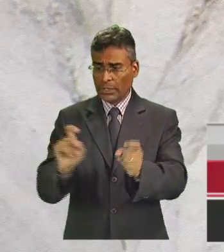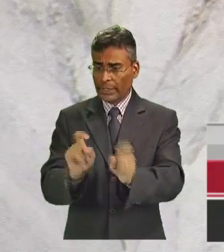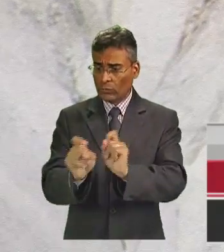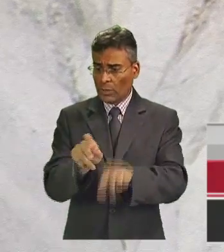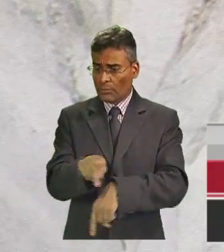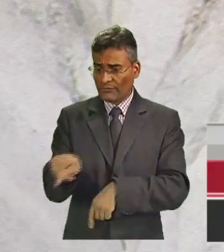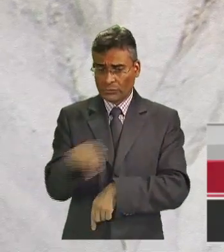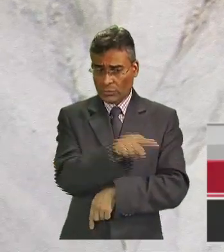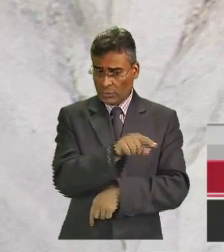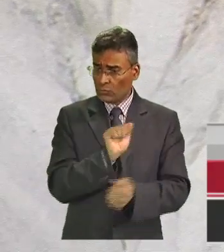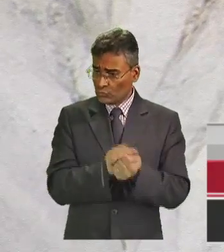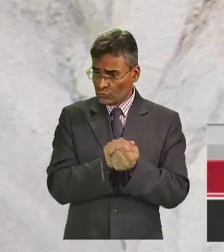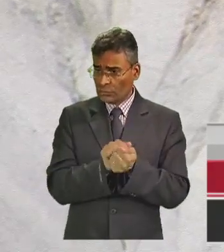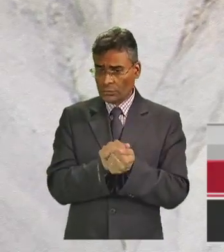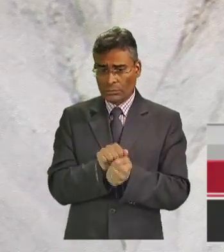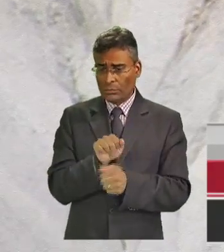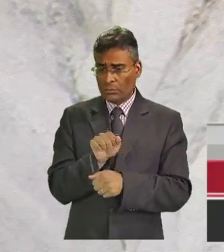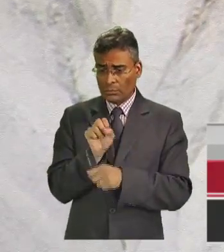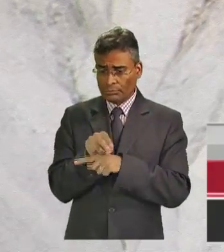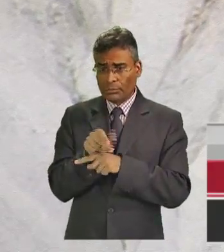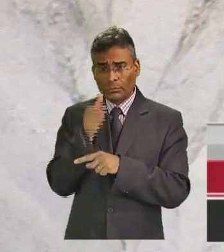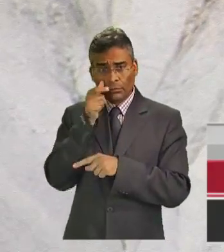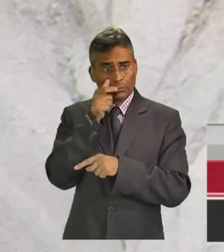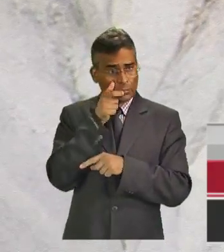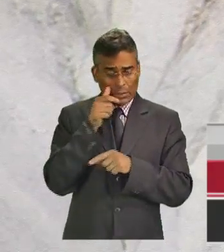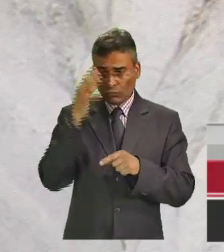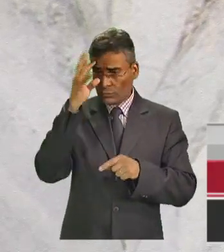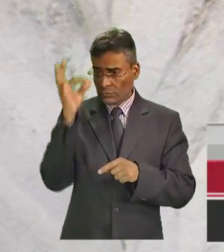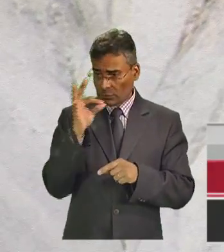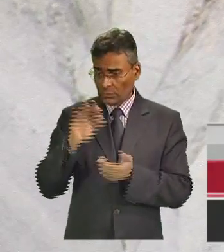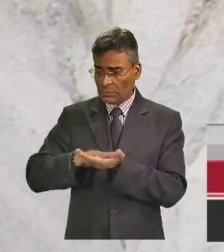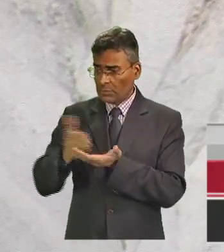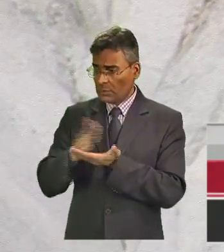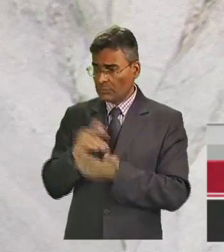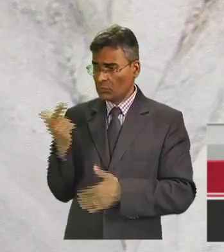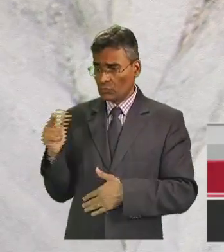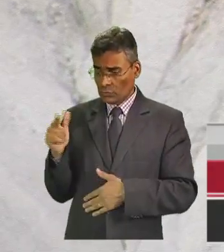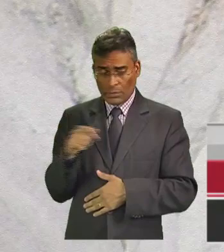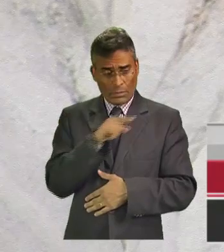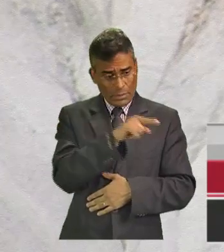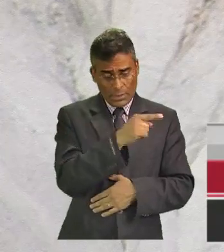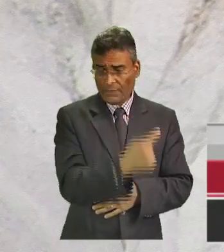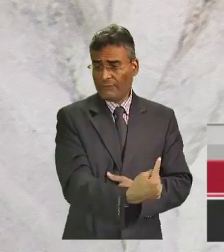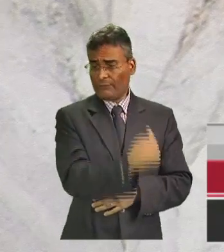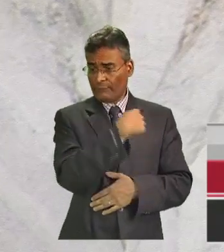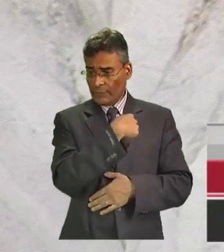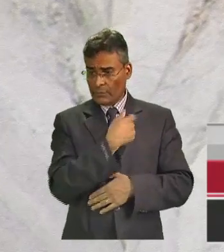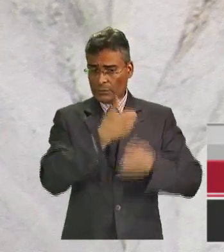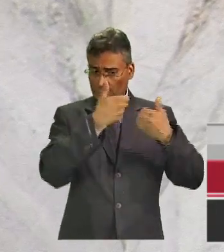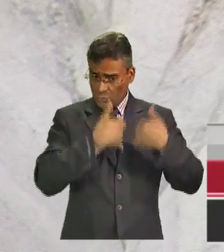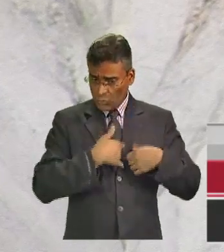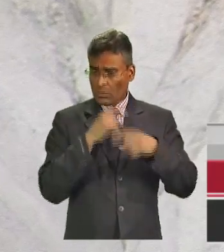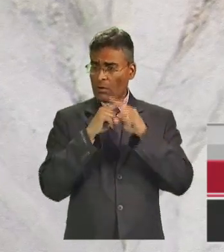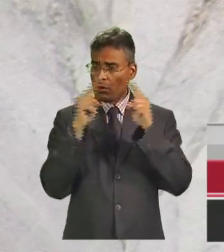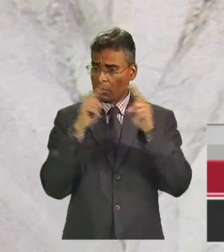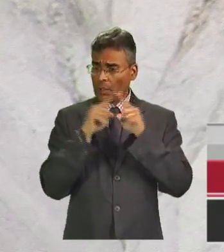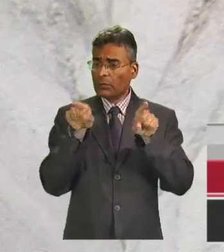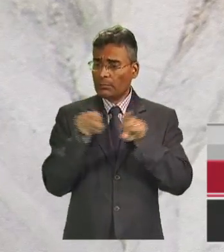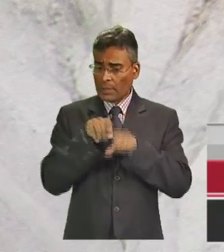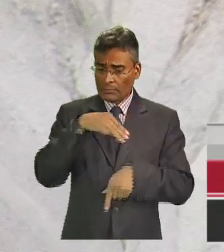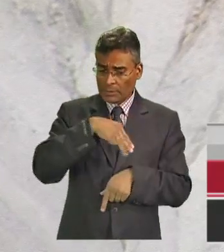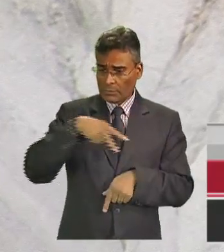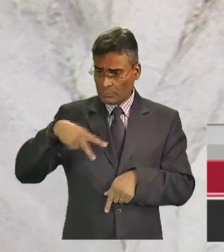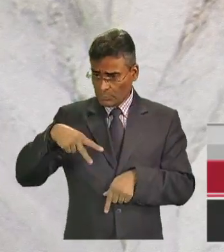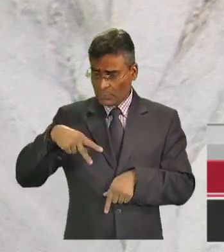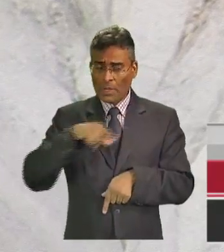para que ele pudesse participar das reuniões. Então ele veio até o meu gabinete, ele fez várias denúncias ao Ministério Público, ele entrou